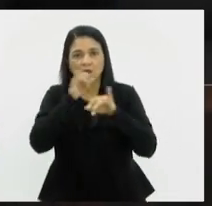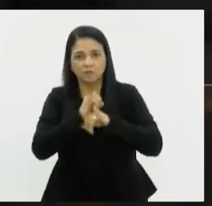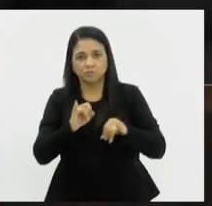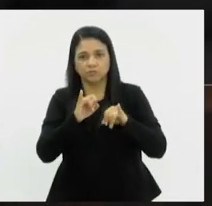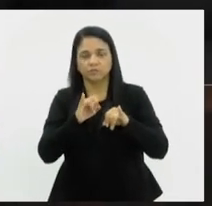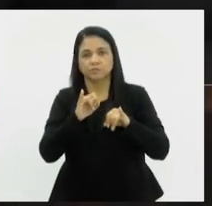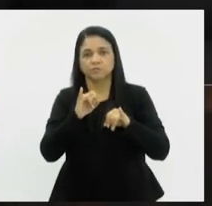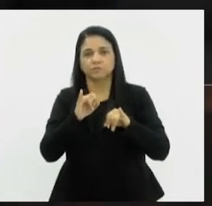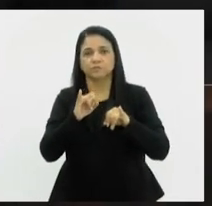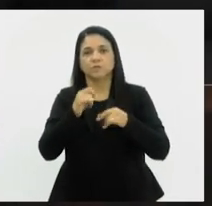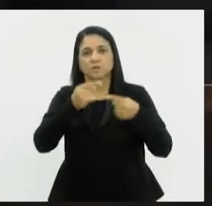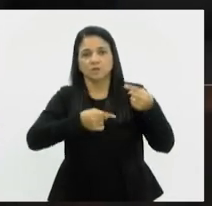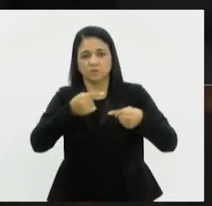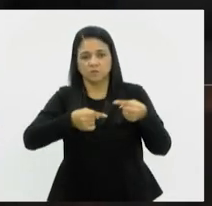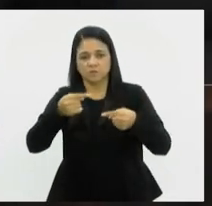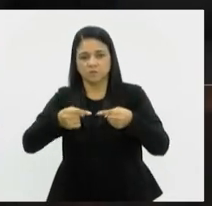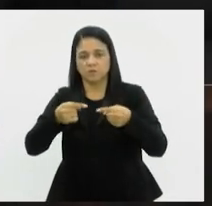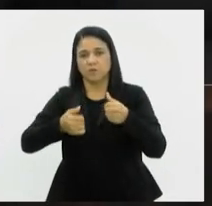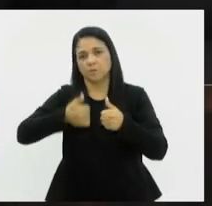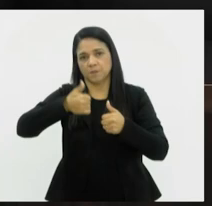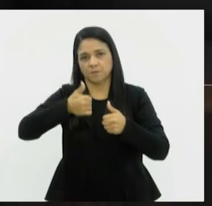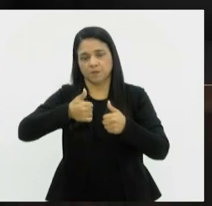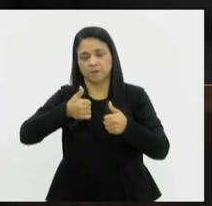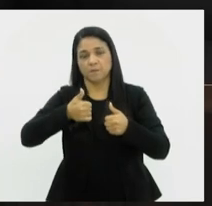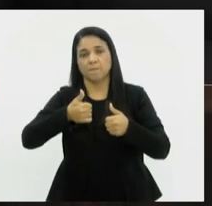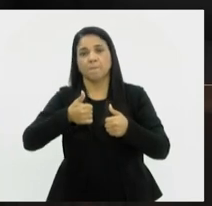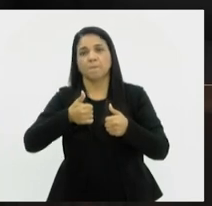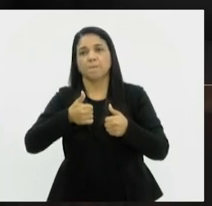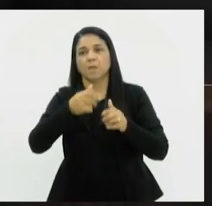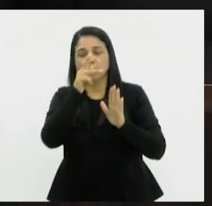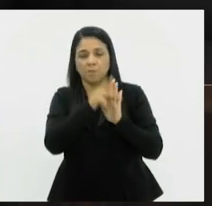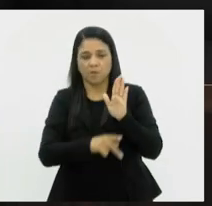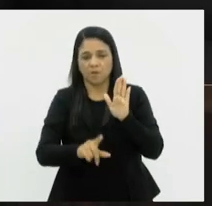Anuncio, em discussão, em primeira discussão,